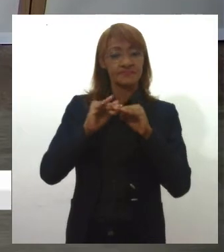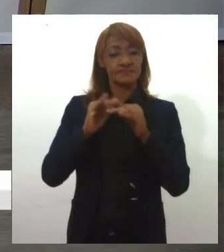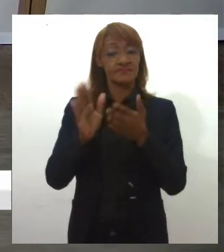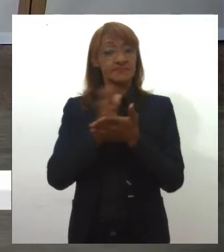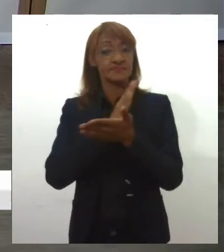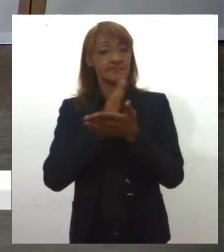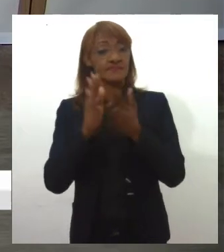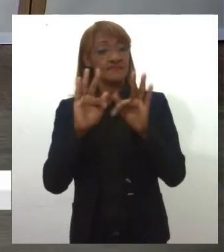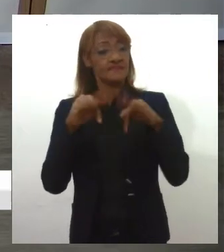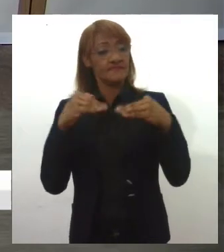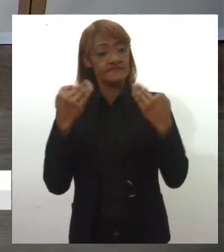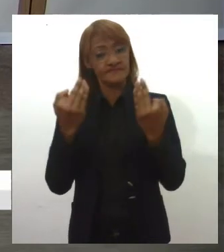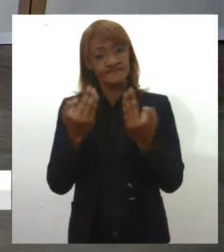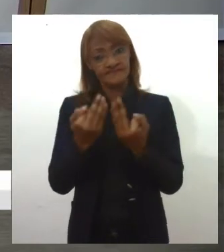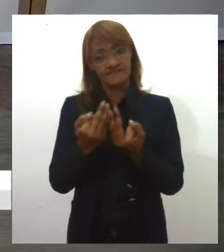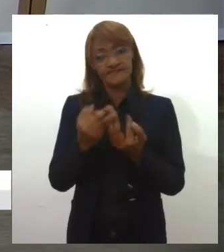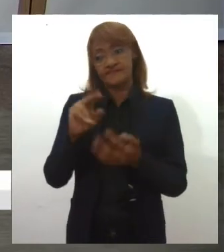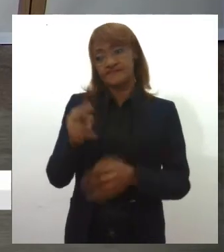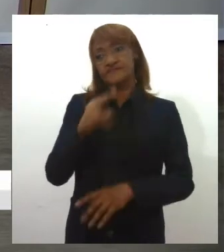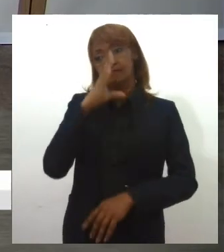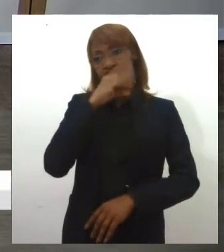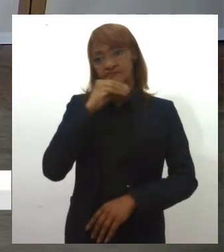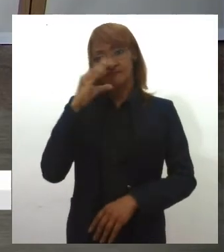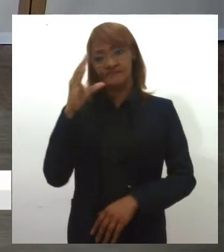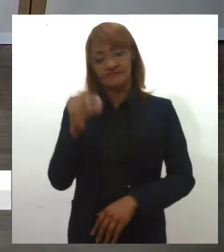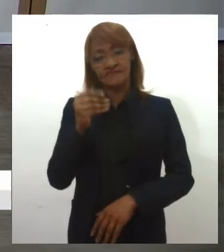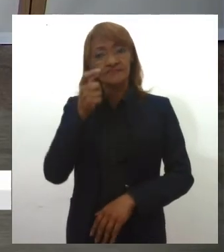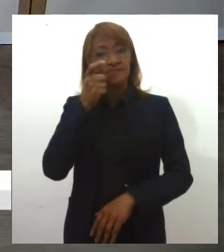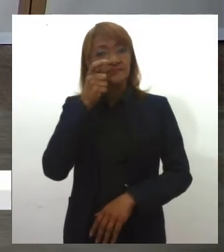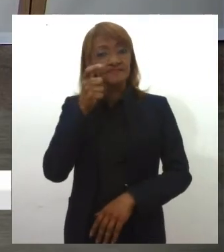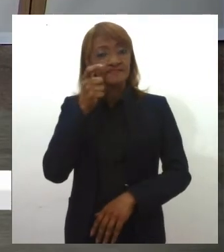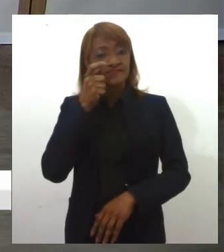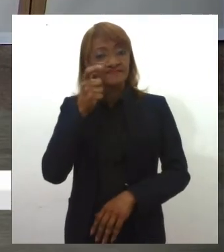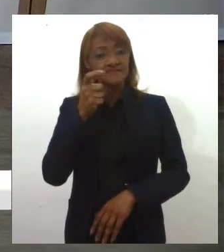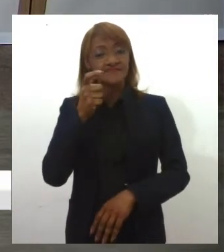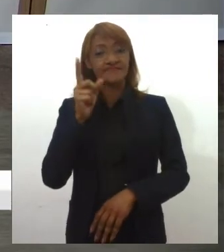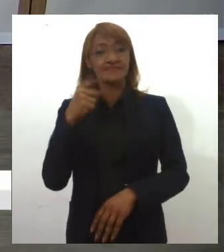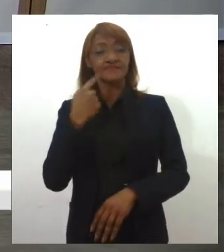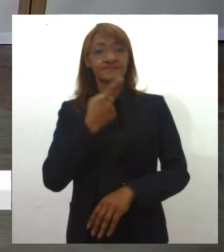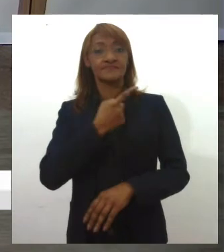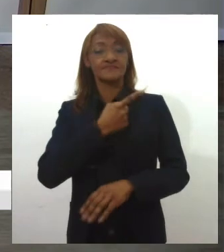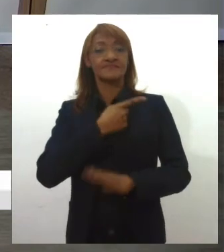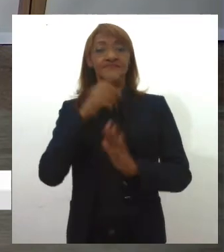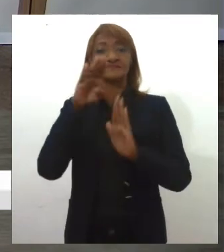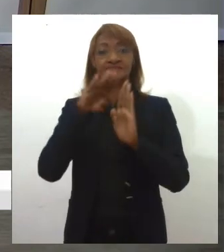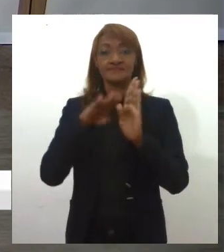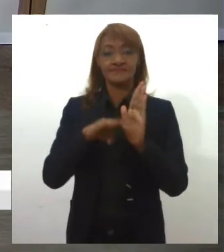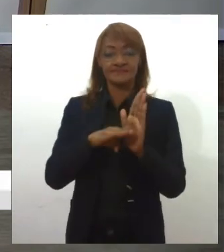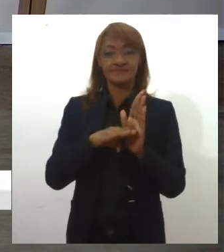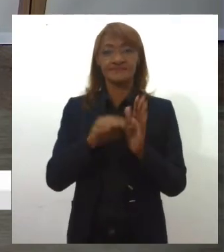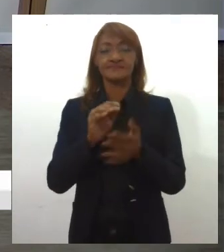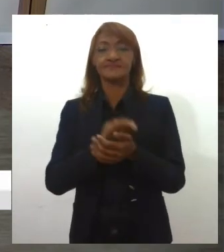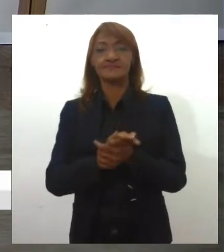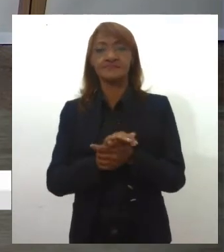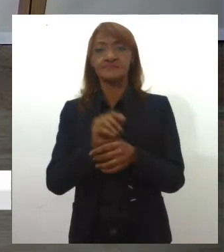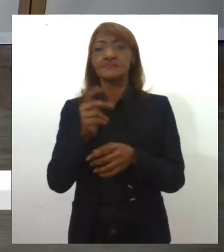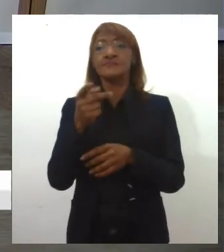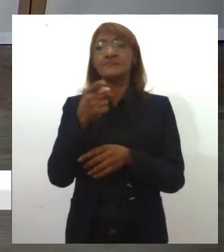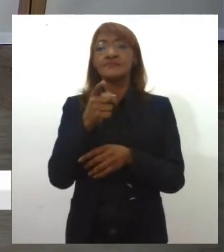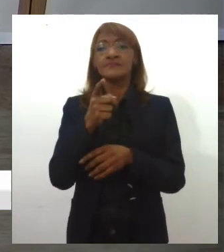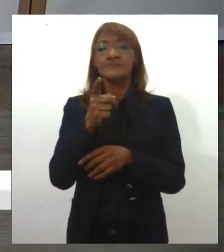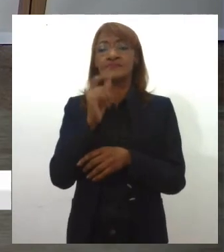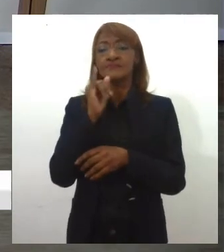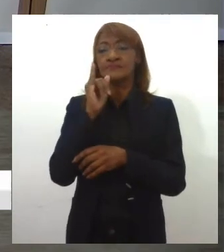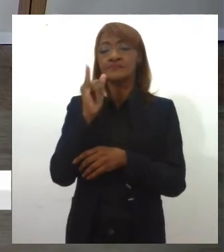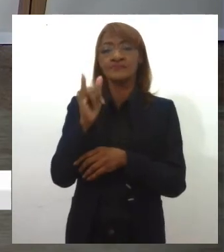mesmo adolescentes estejam vendo aí o nosso programa ou vejam posteriormente, o que você diria para